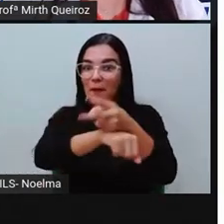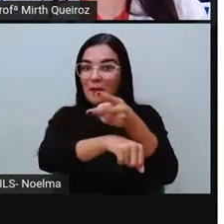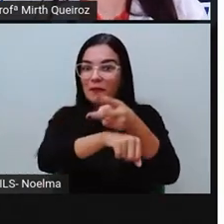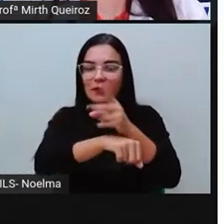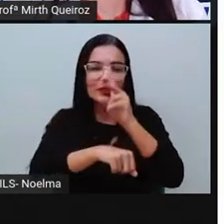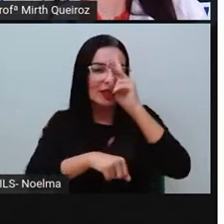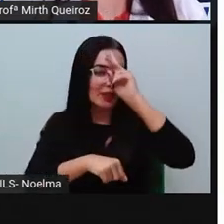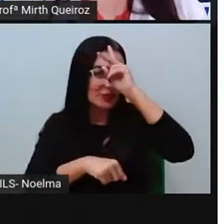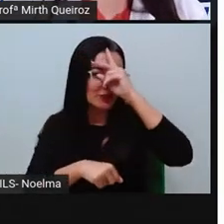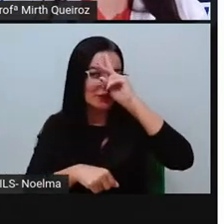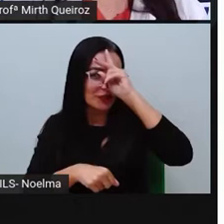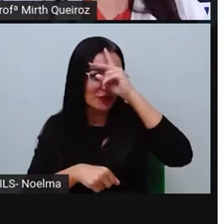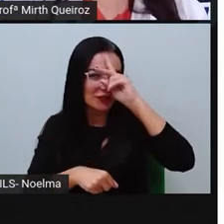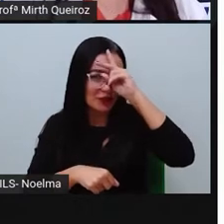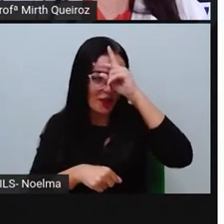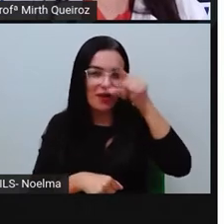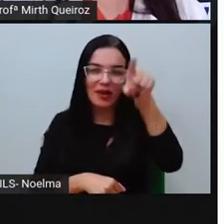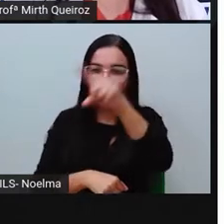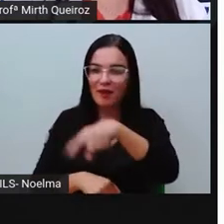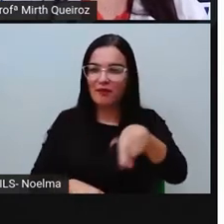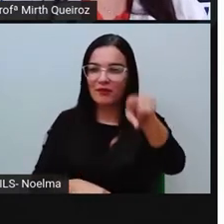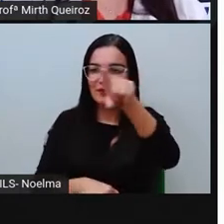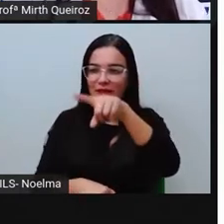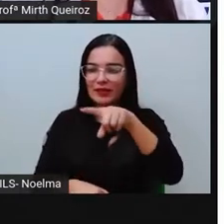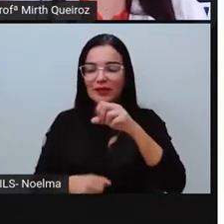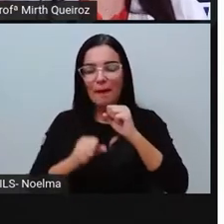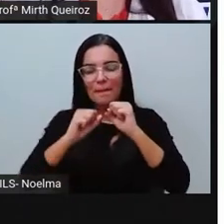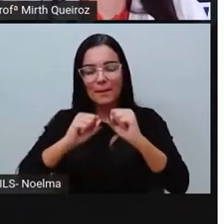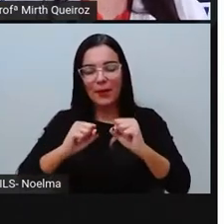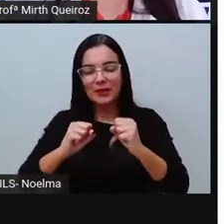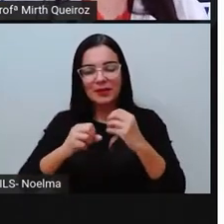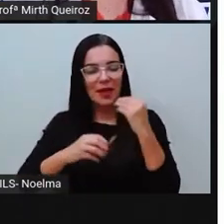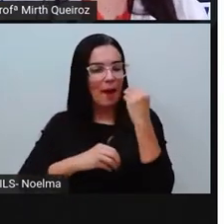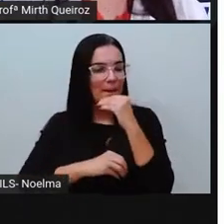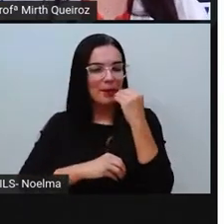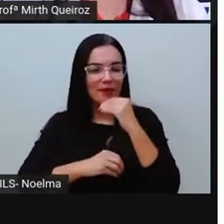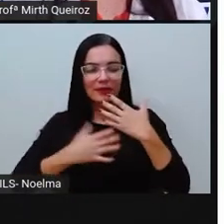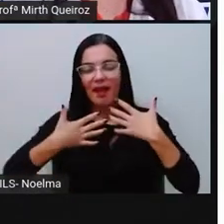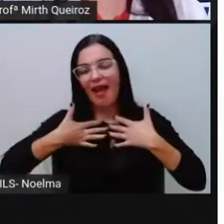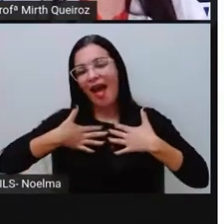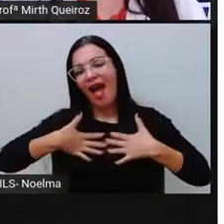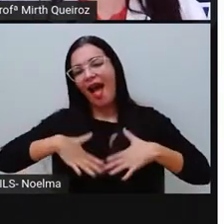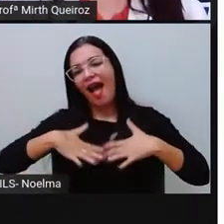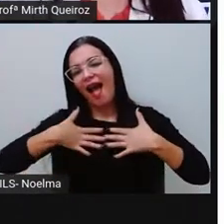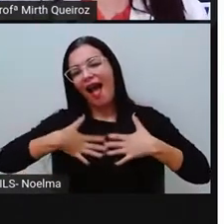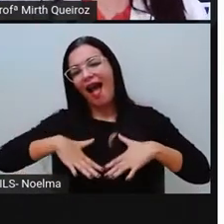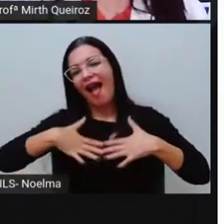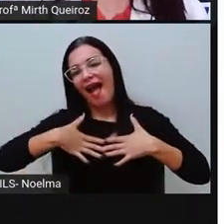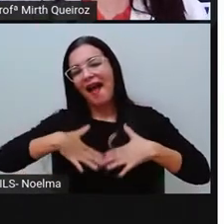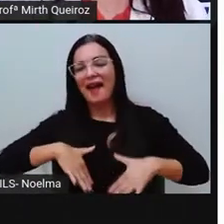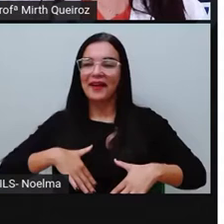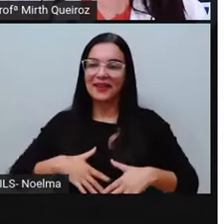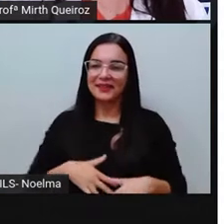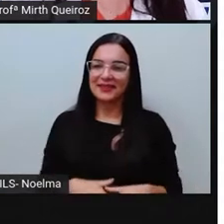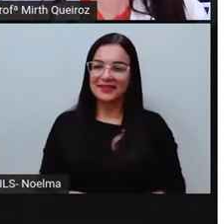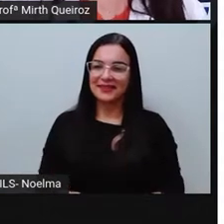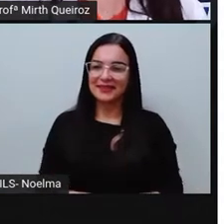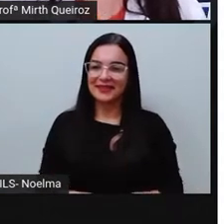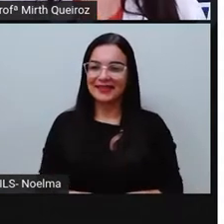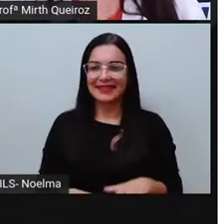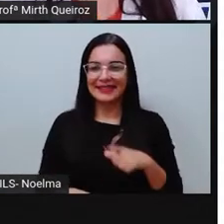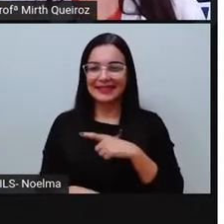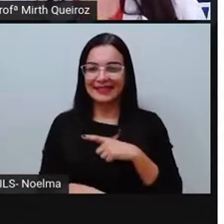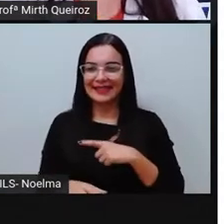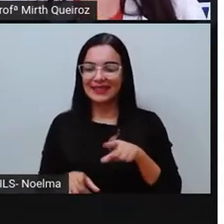Uma história aí, para que vocês possam se deleitar e aproveitar e relaxar aí um pouquinho